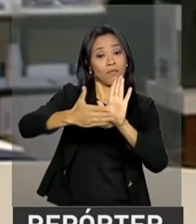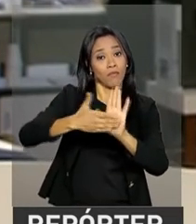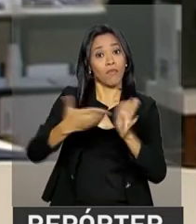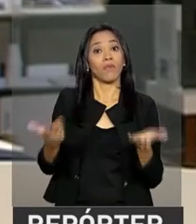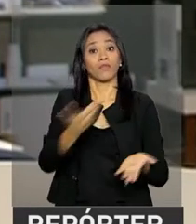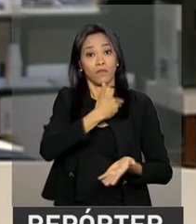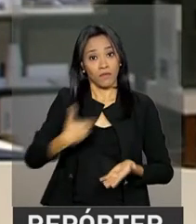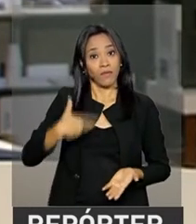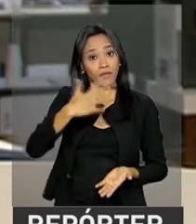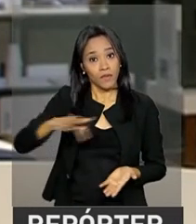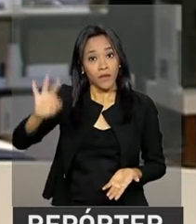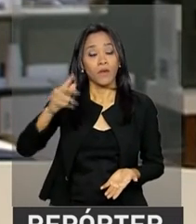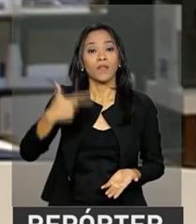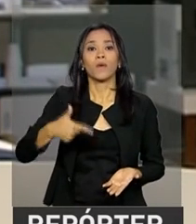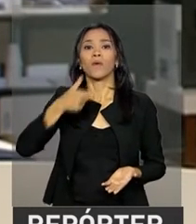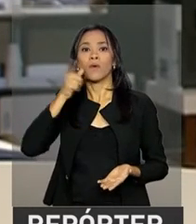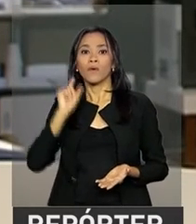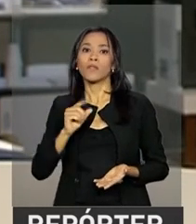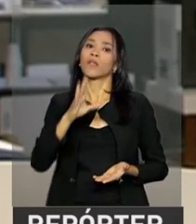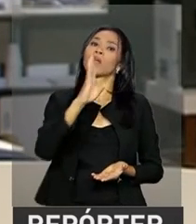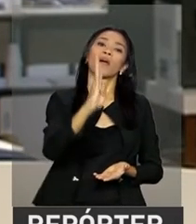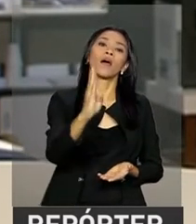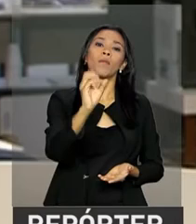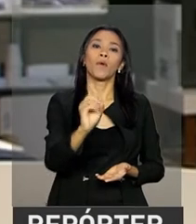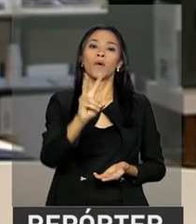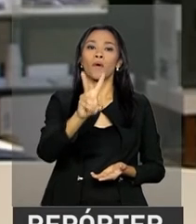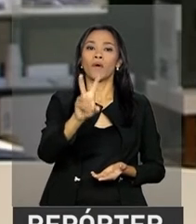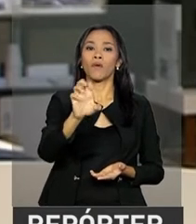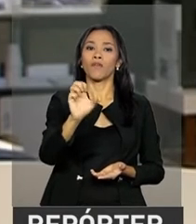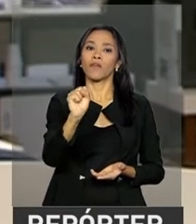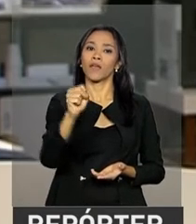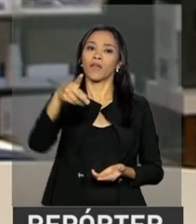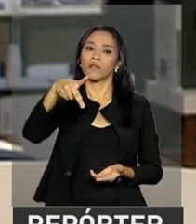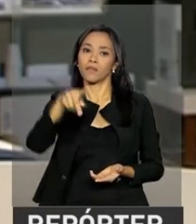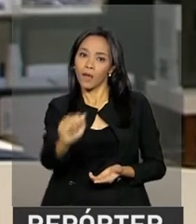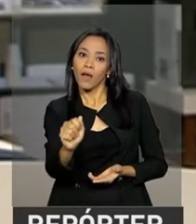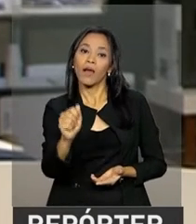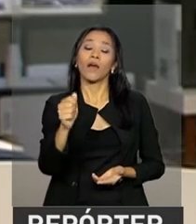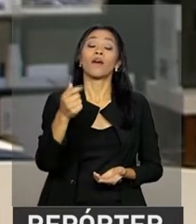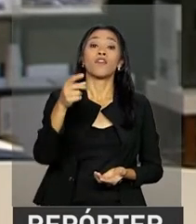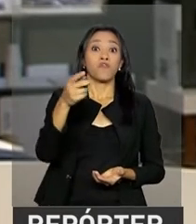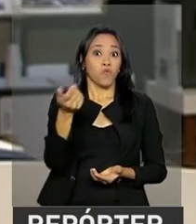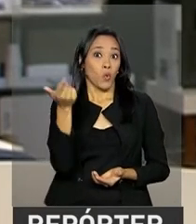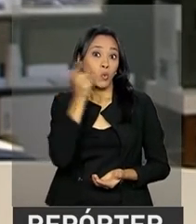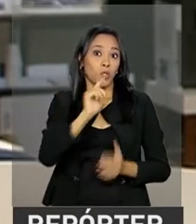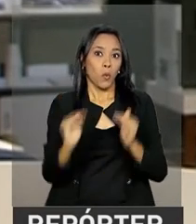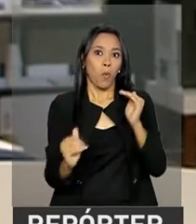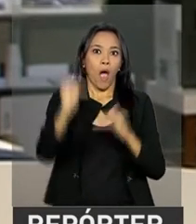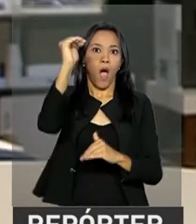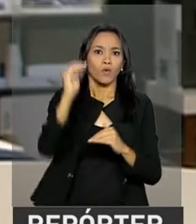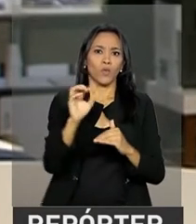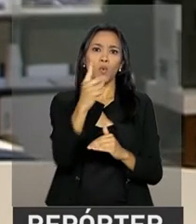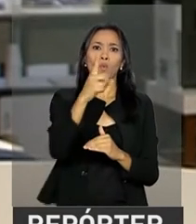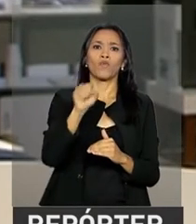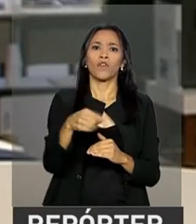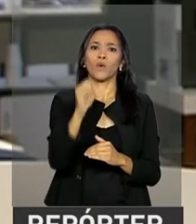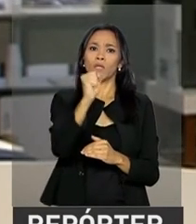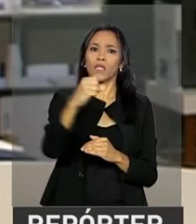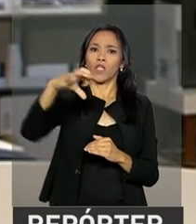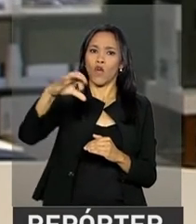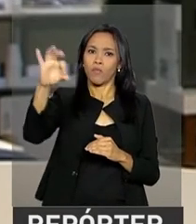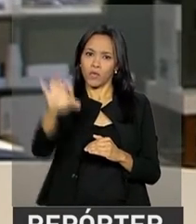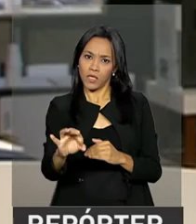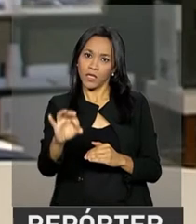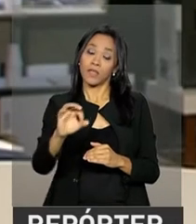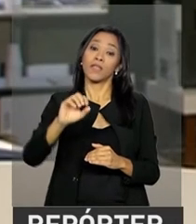ontem o ibovespa principal indicador da bolsa brasileira como você já diz fechou o dia em alta de 1,89 por cento e